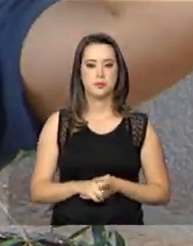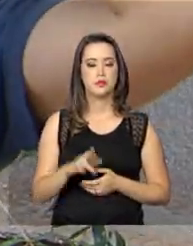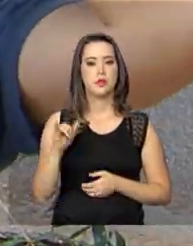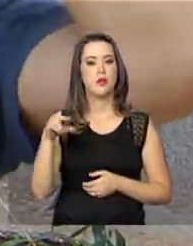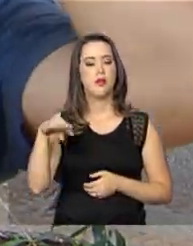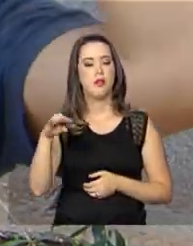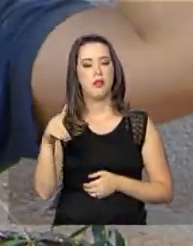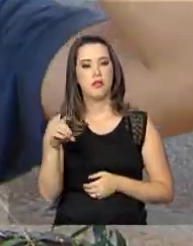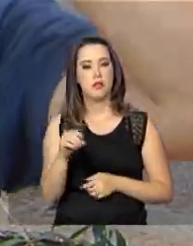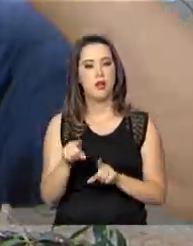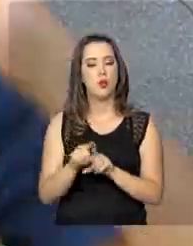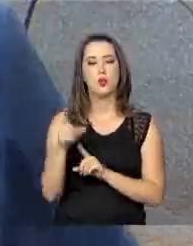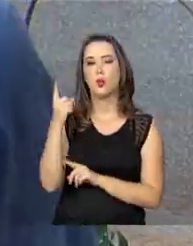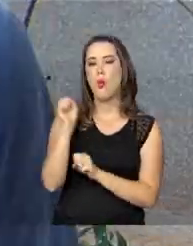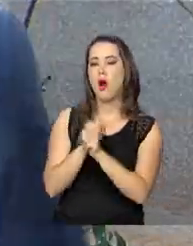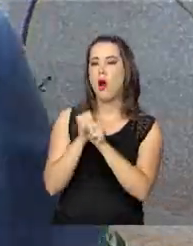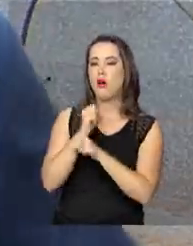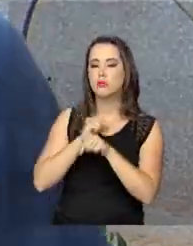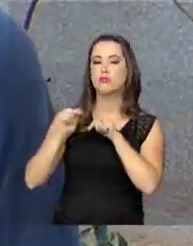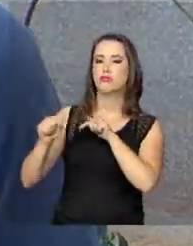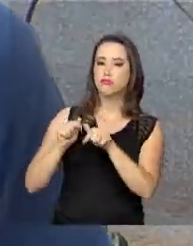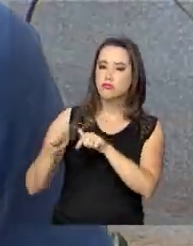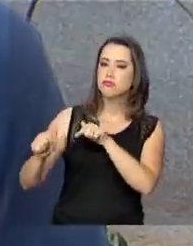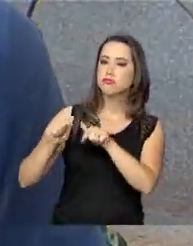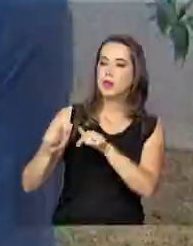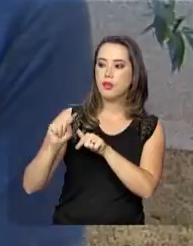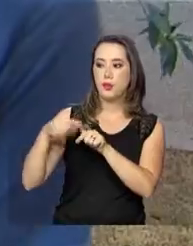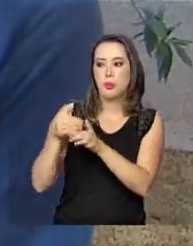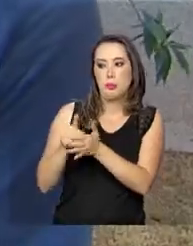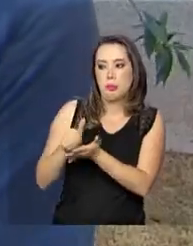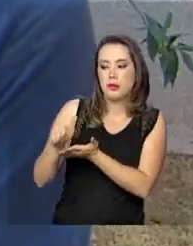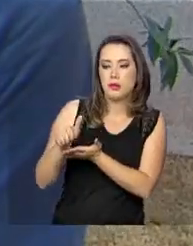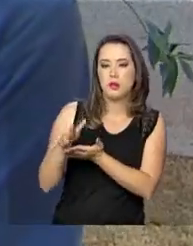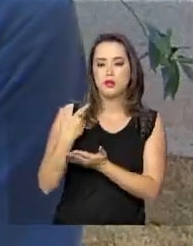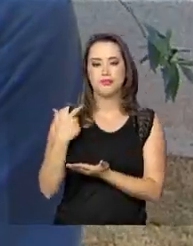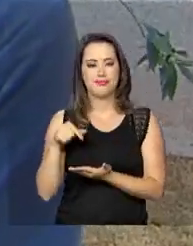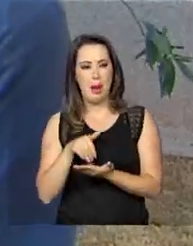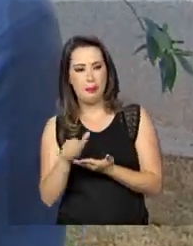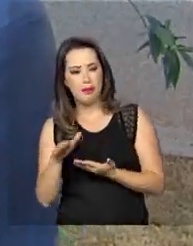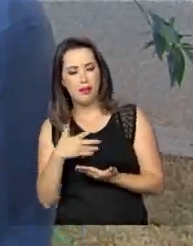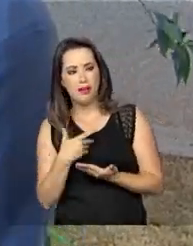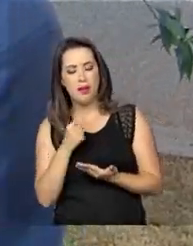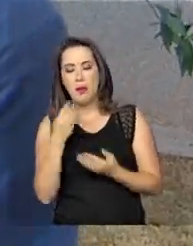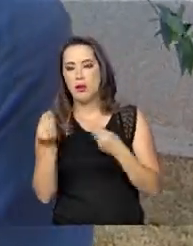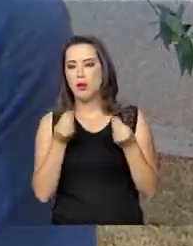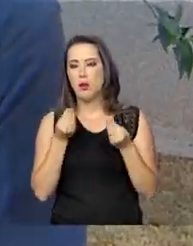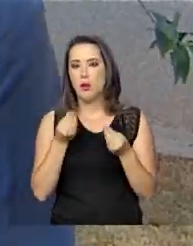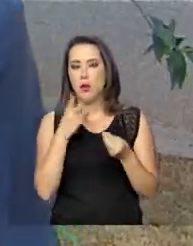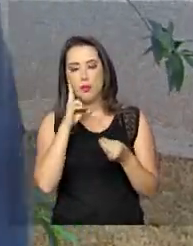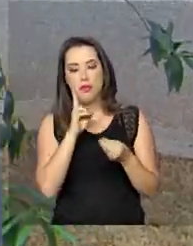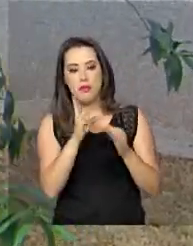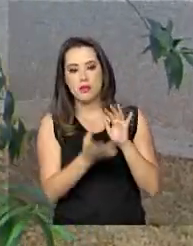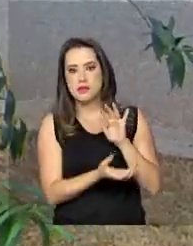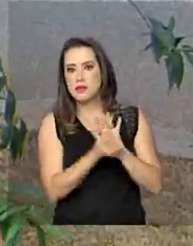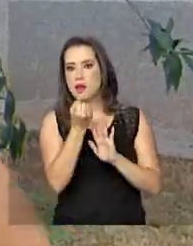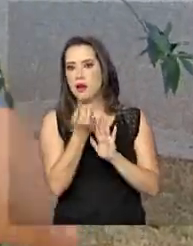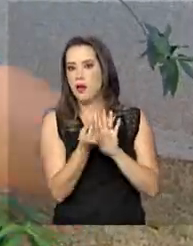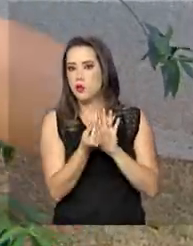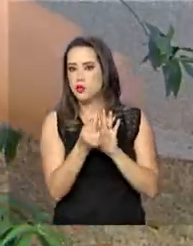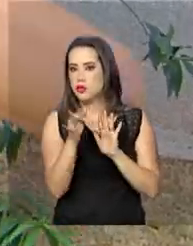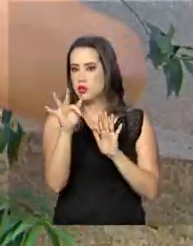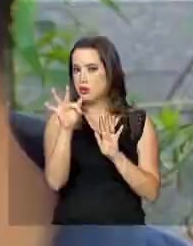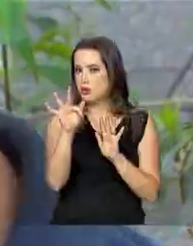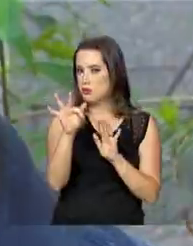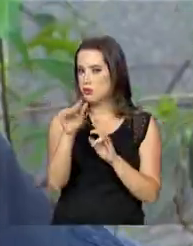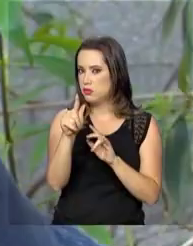trabalhava há mais de um ano em uma empresa quando foi demitido e como se não bastasse perder o emprego o jornalista teve outra